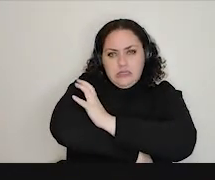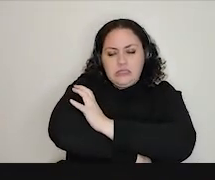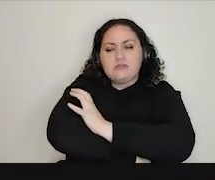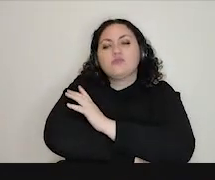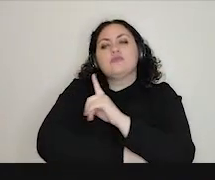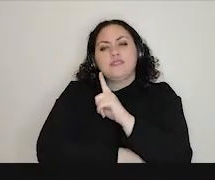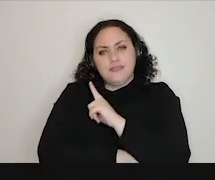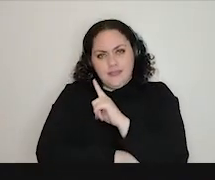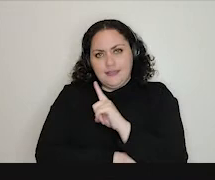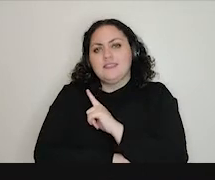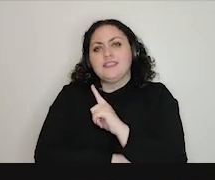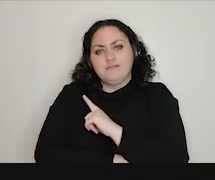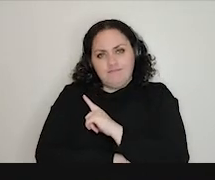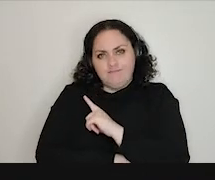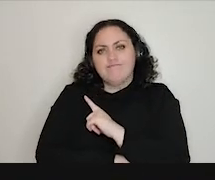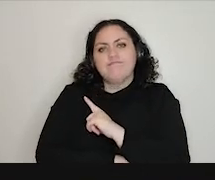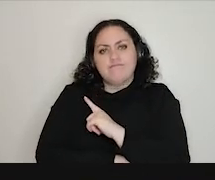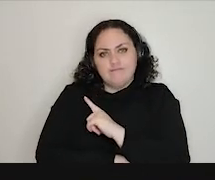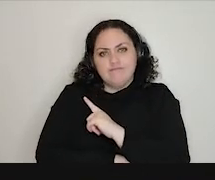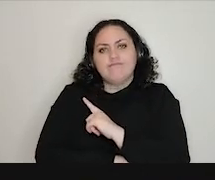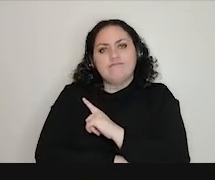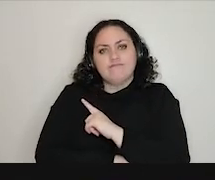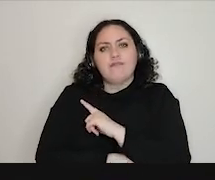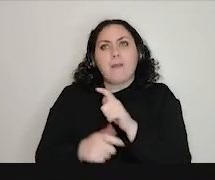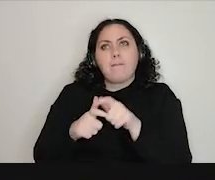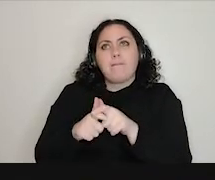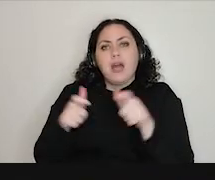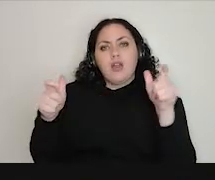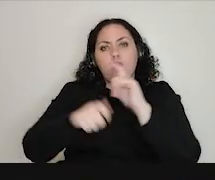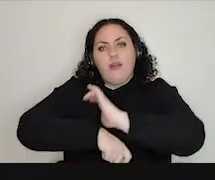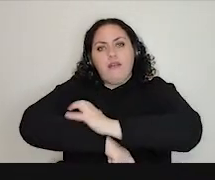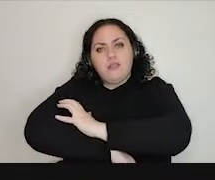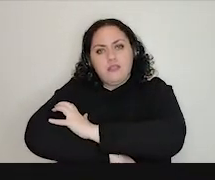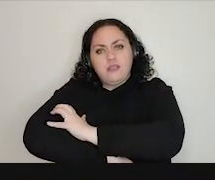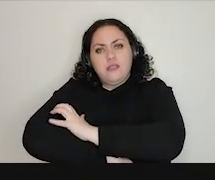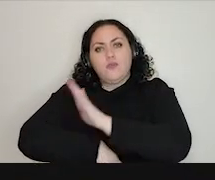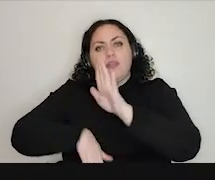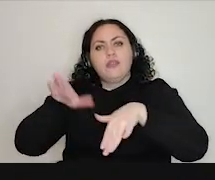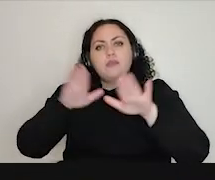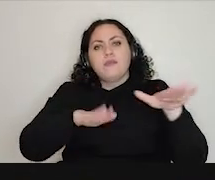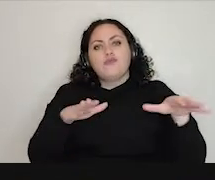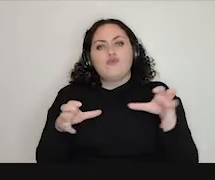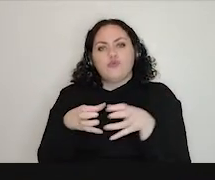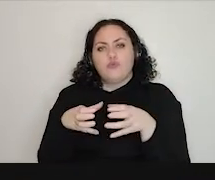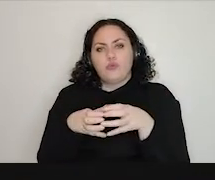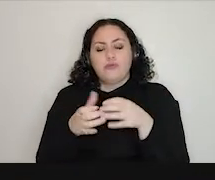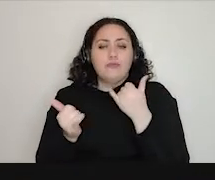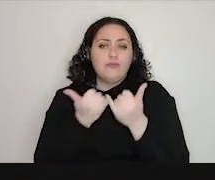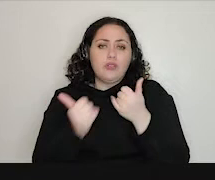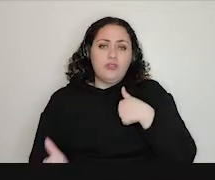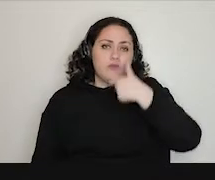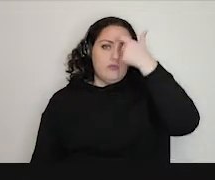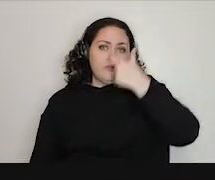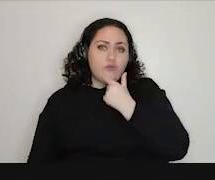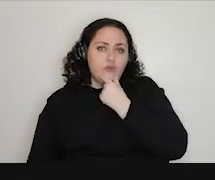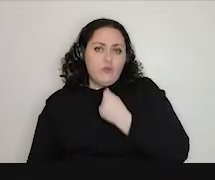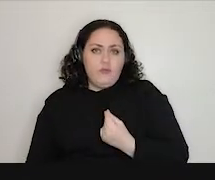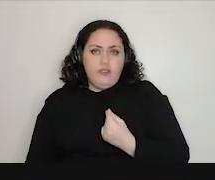vai ter, né, uma proporção maior em determinados grupos. Então, por exemplo, eu que sou um